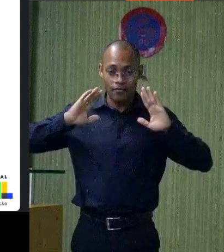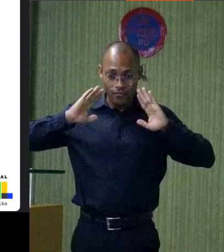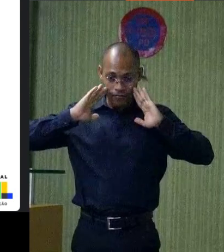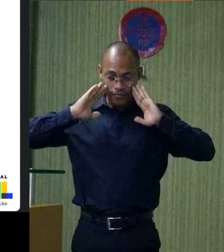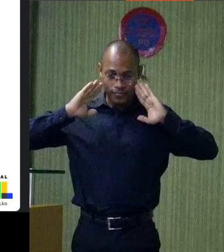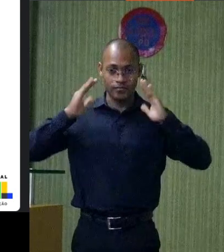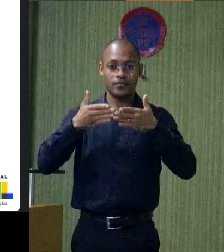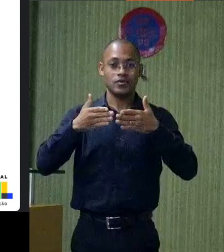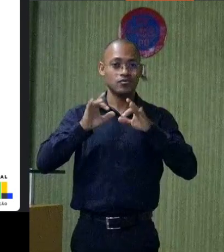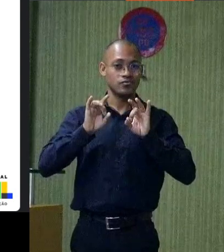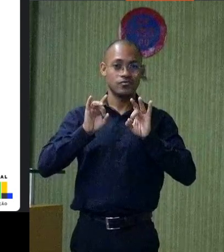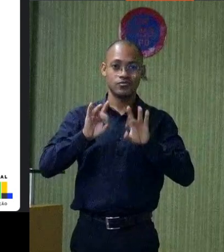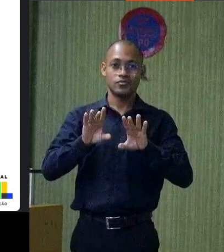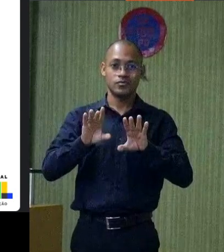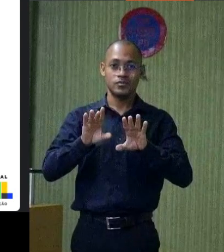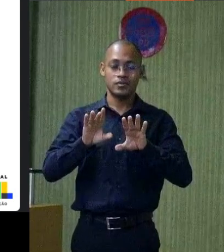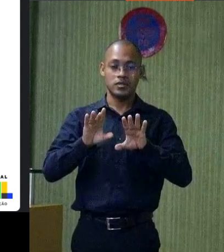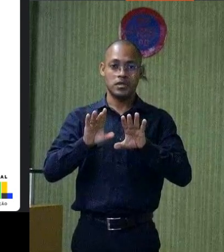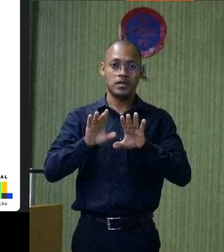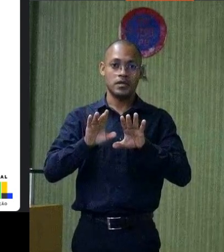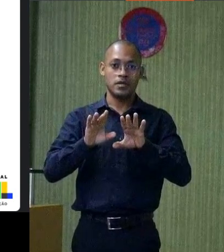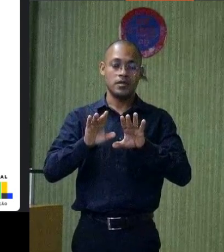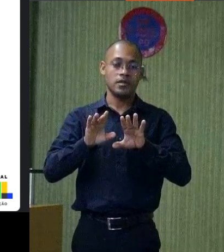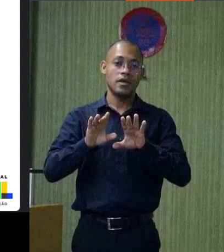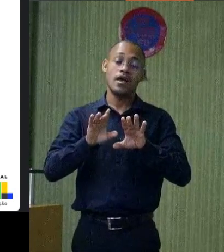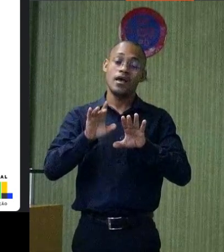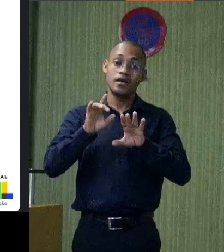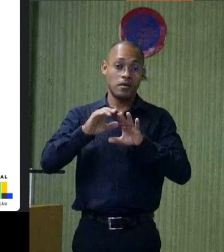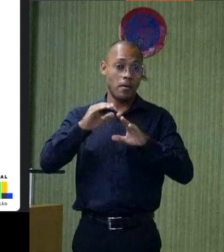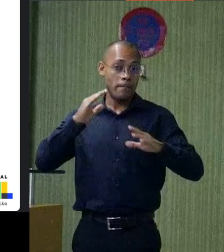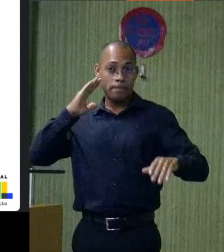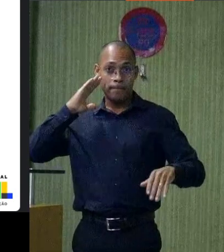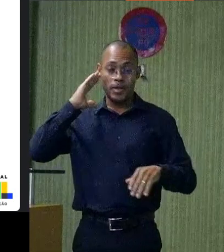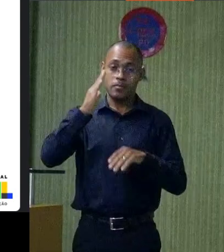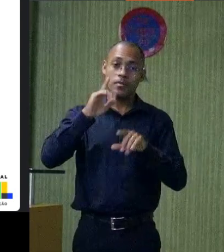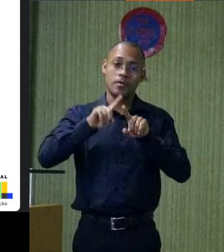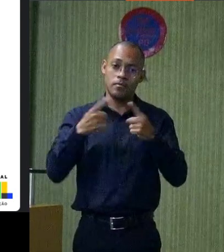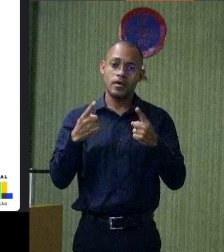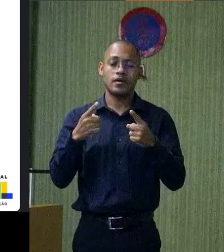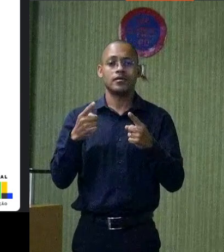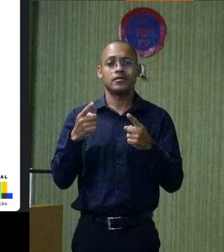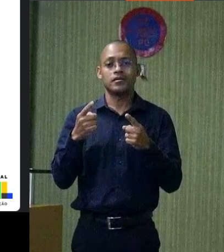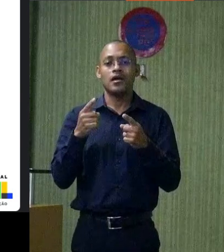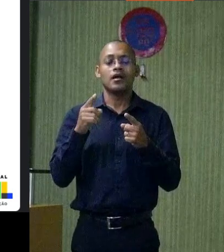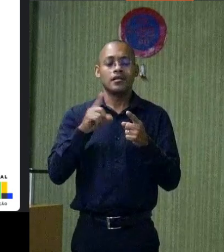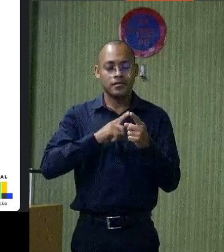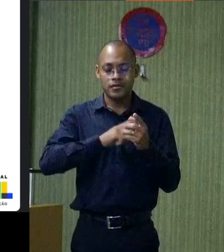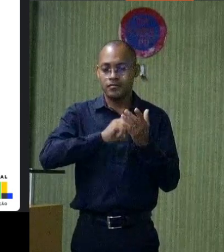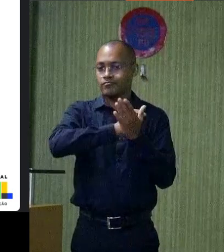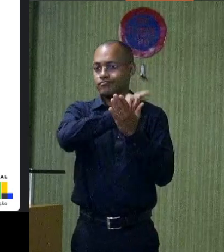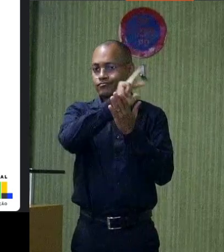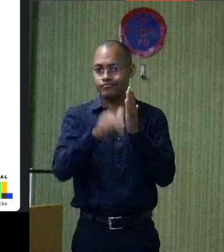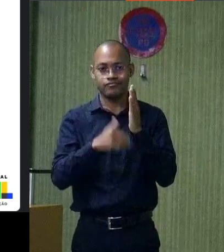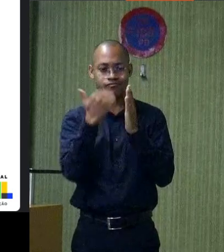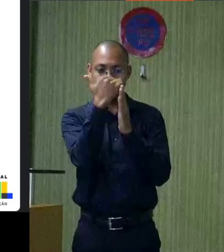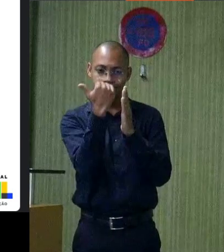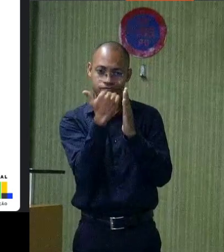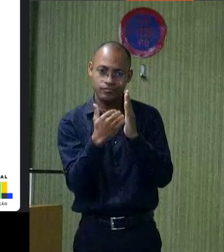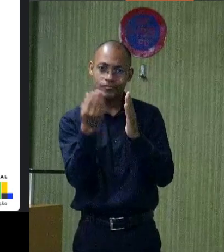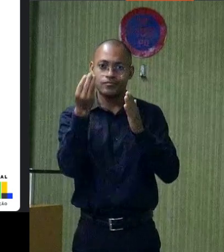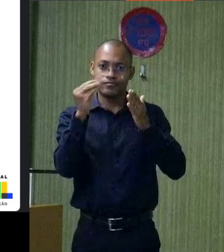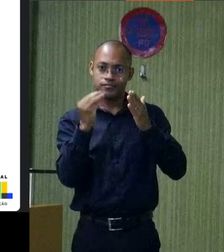eh isso como uma dimensão uma das dimensões da governança do PN então Eh se